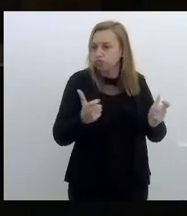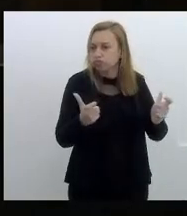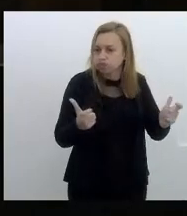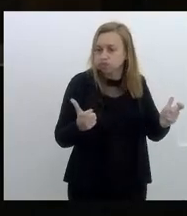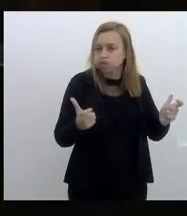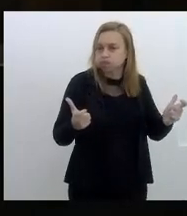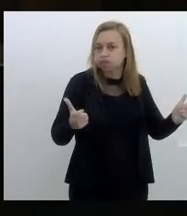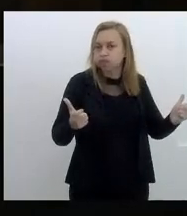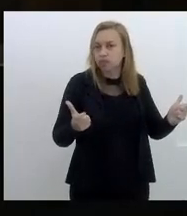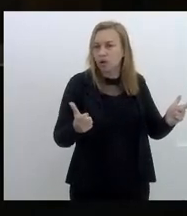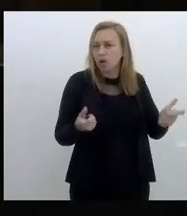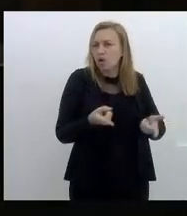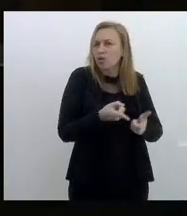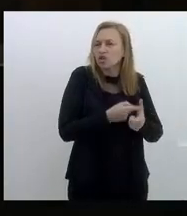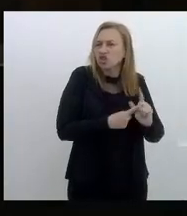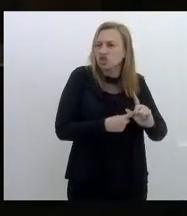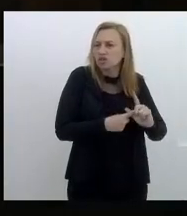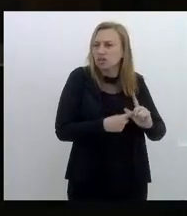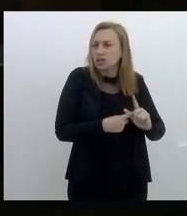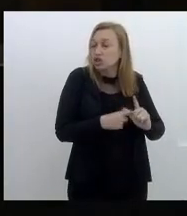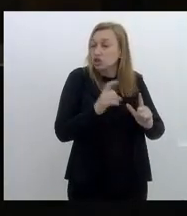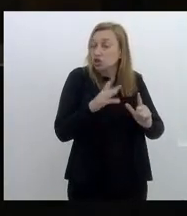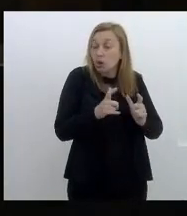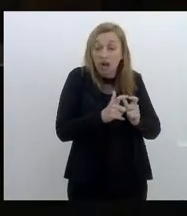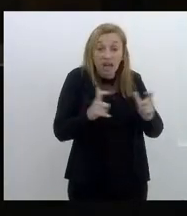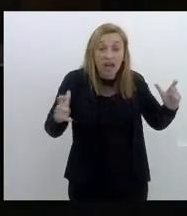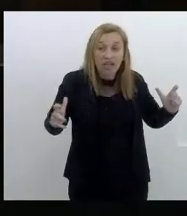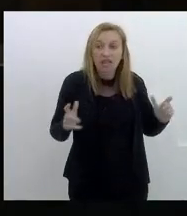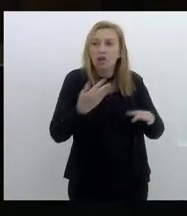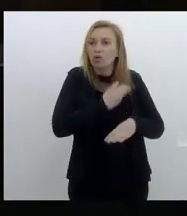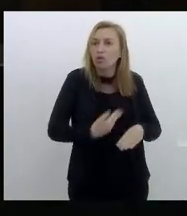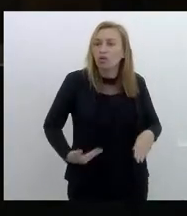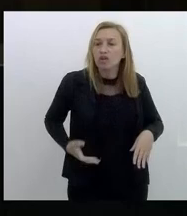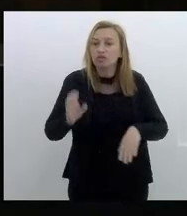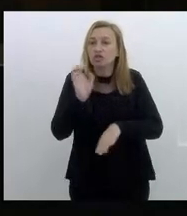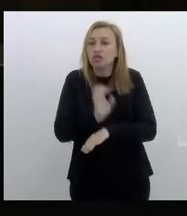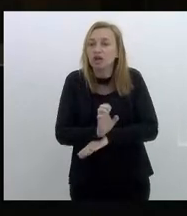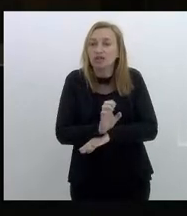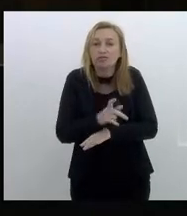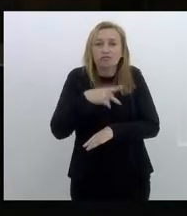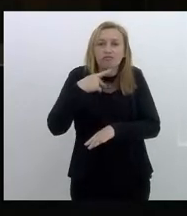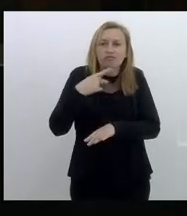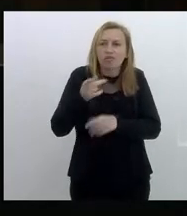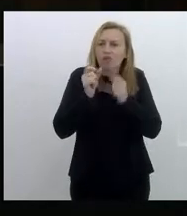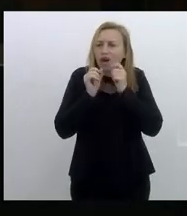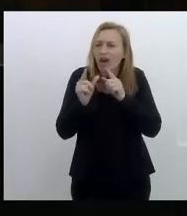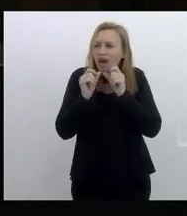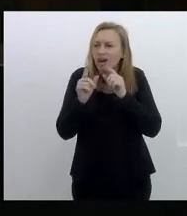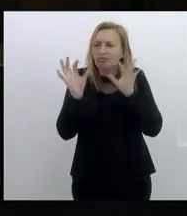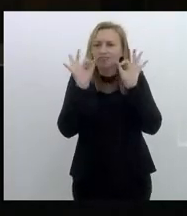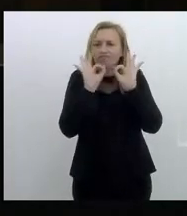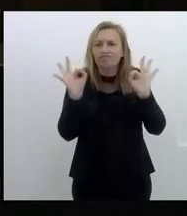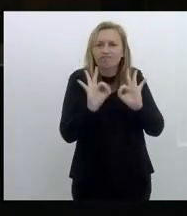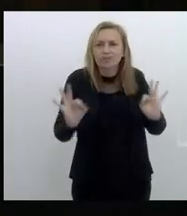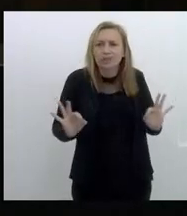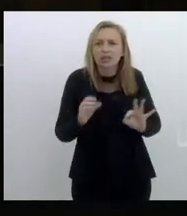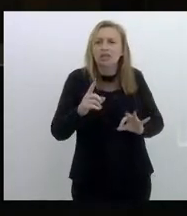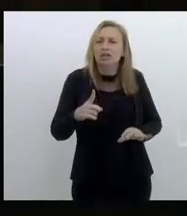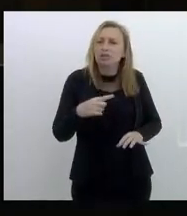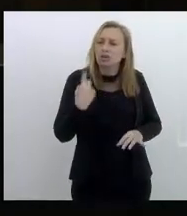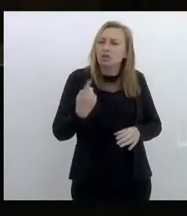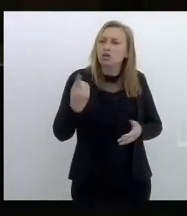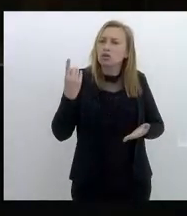uma dívida que é uma bola de neve que o governo do estado não questiona viemos